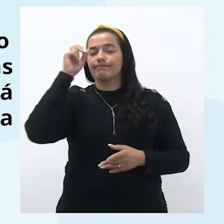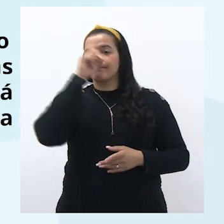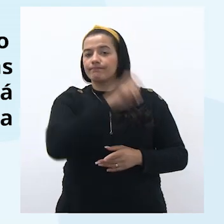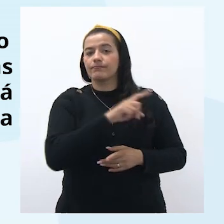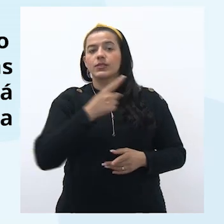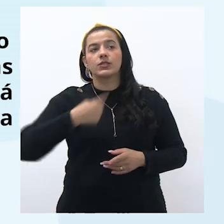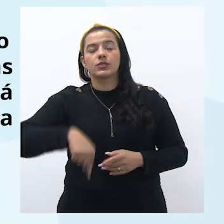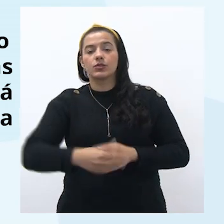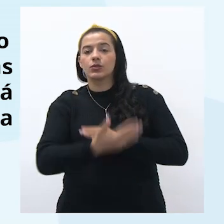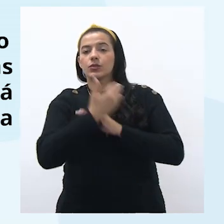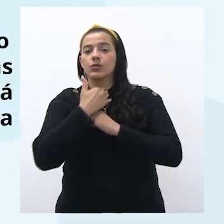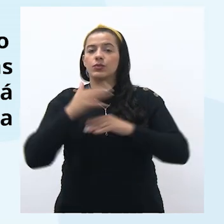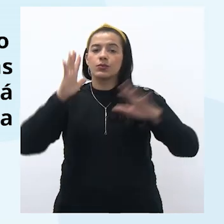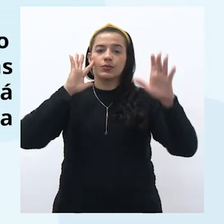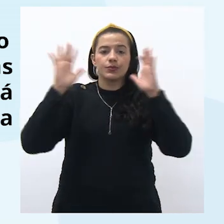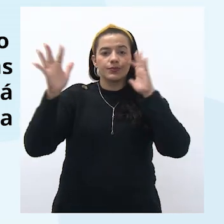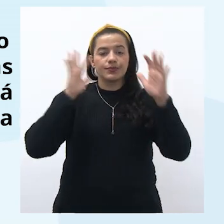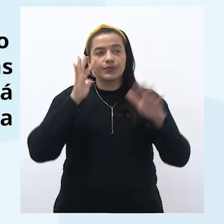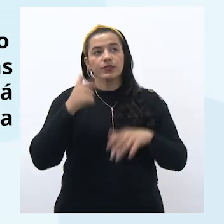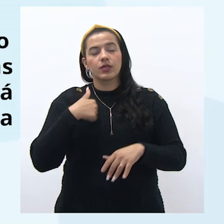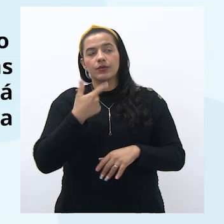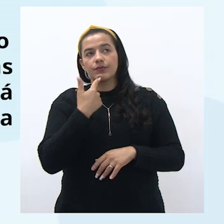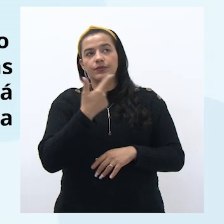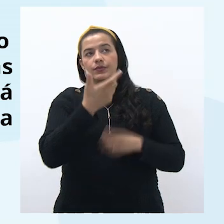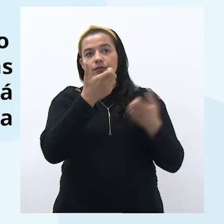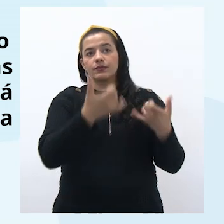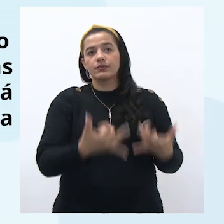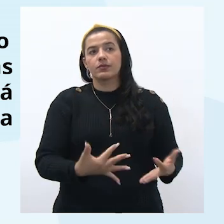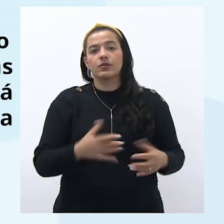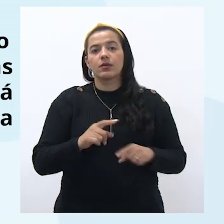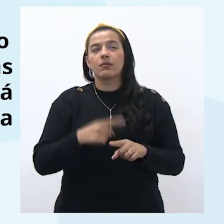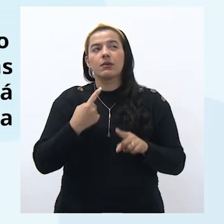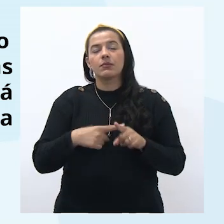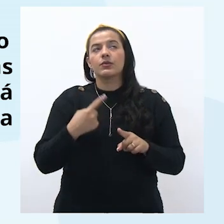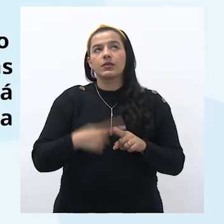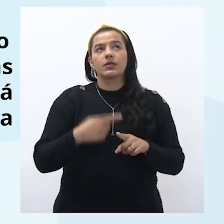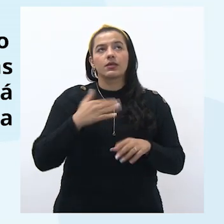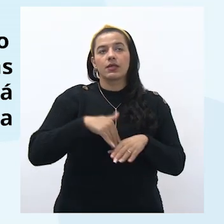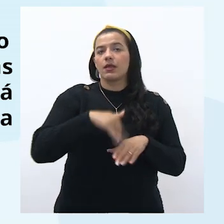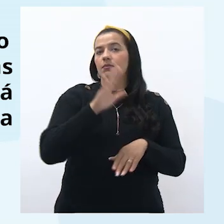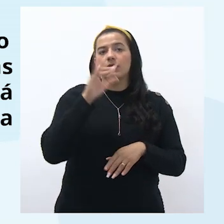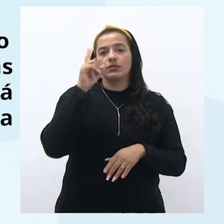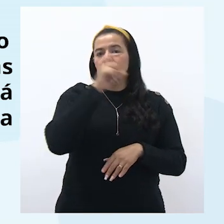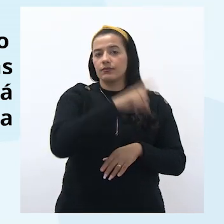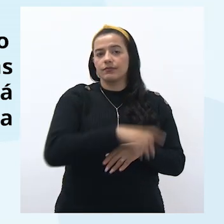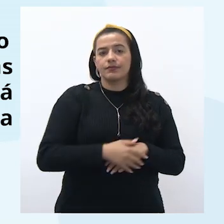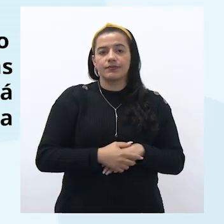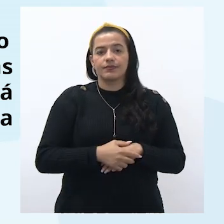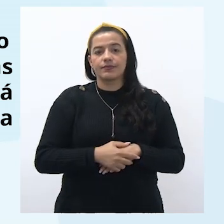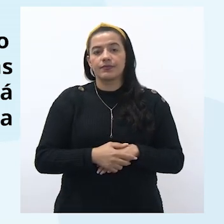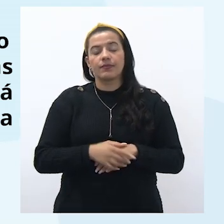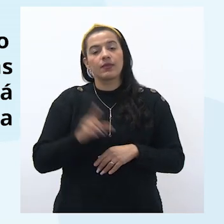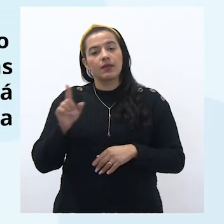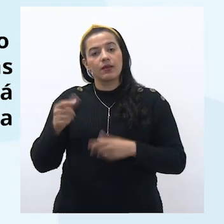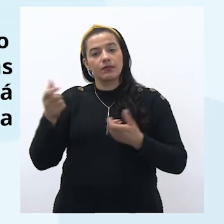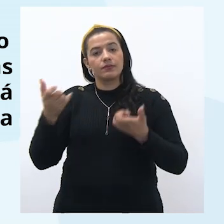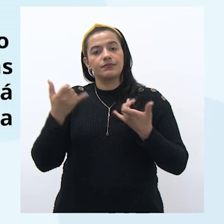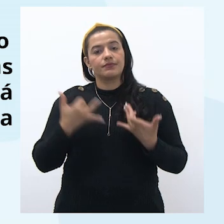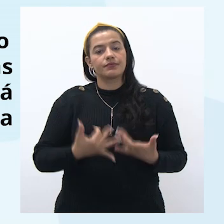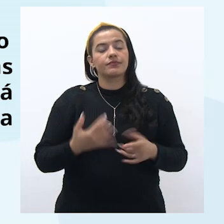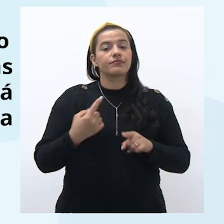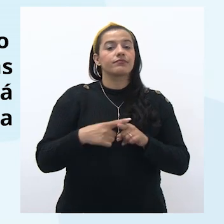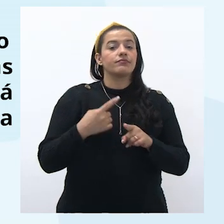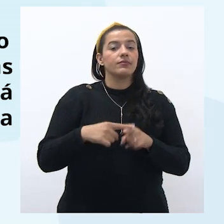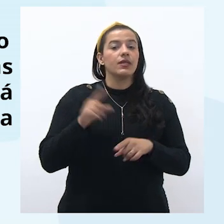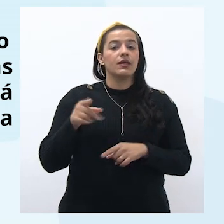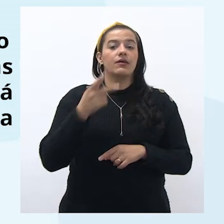pensar na justificativa. Por que ela é a mais desafiadora? A Tati, ela consegue trazer. Por quê? Porque ela